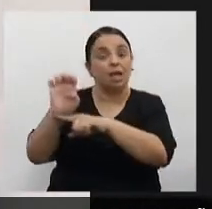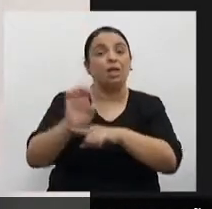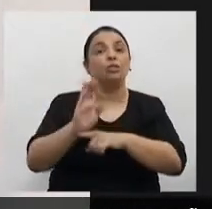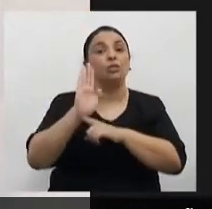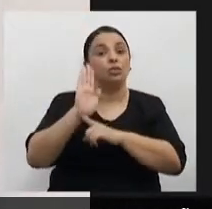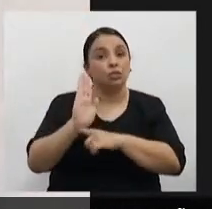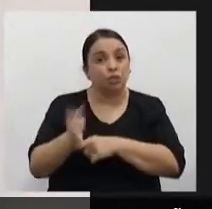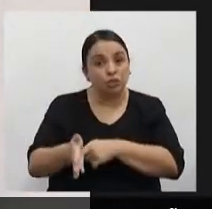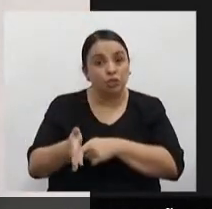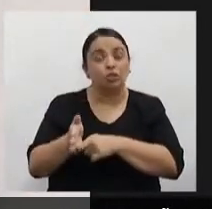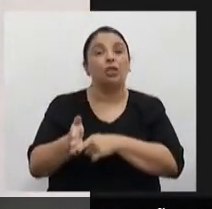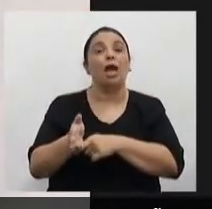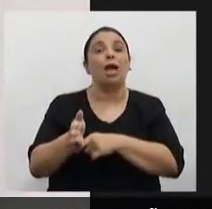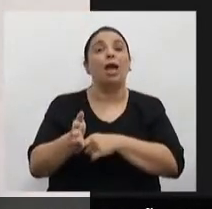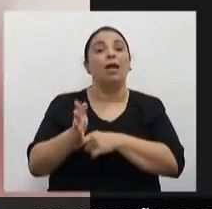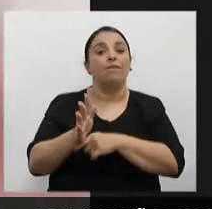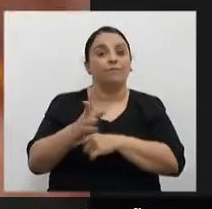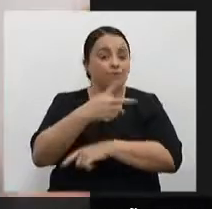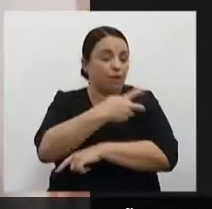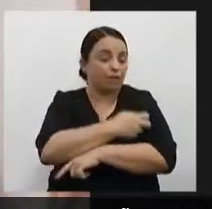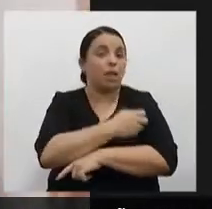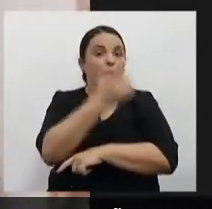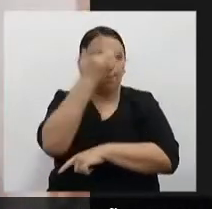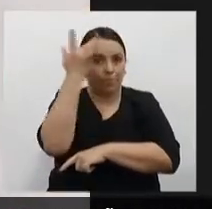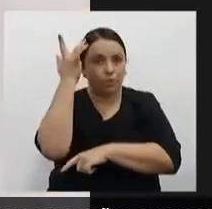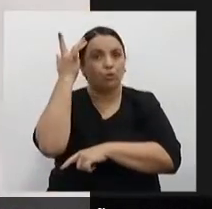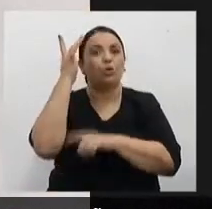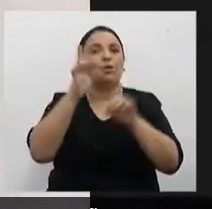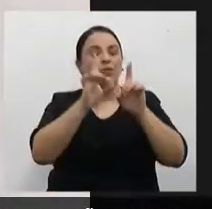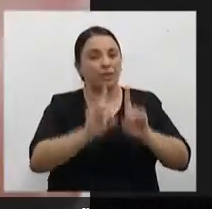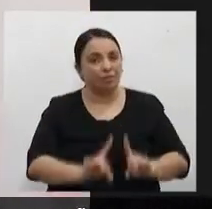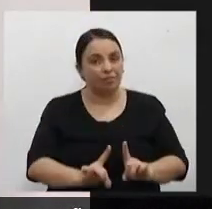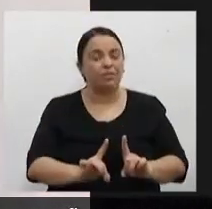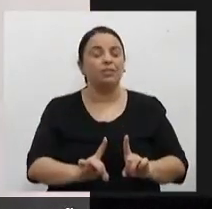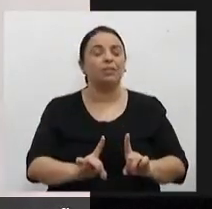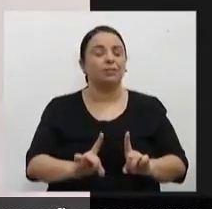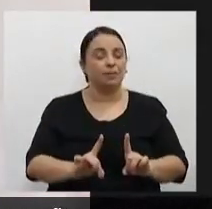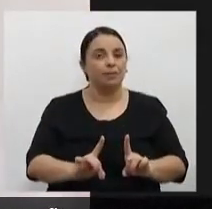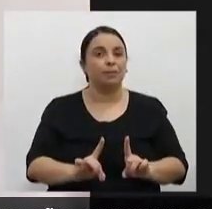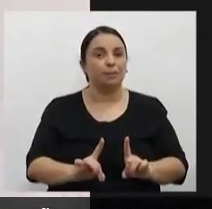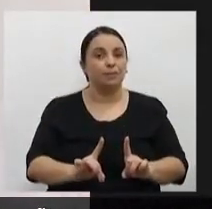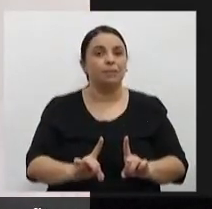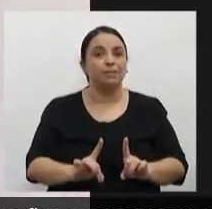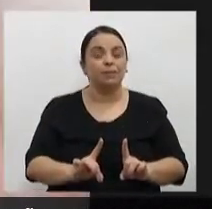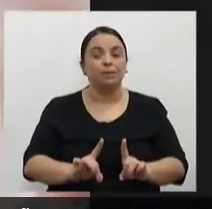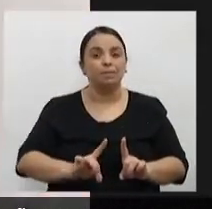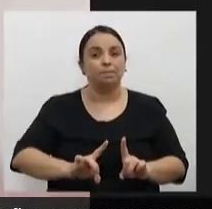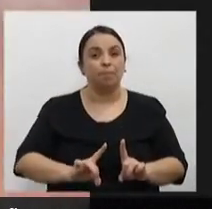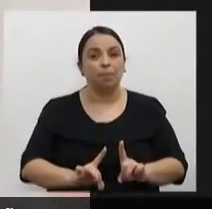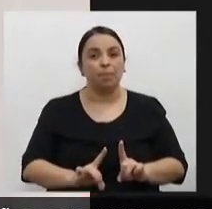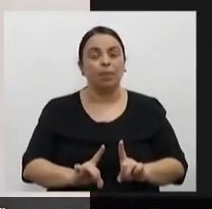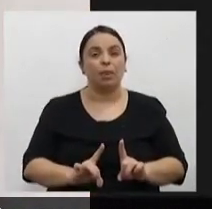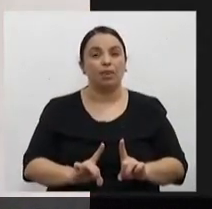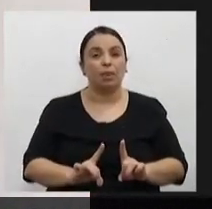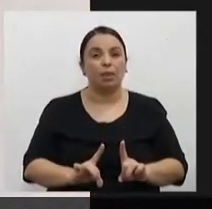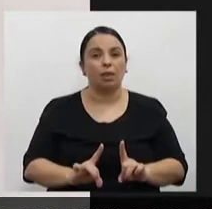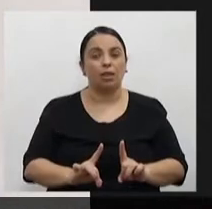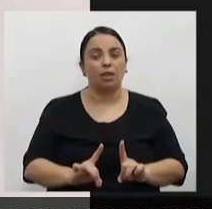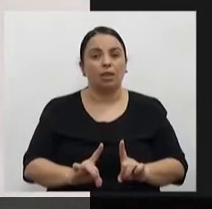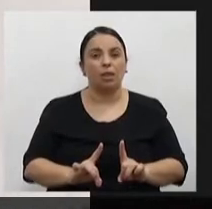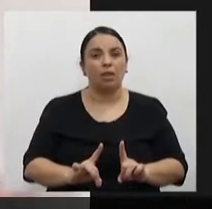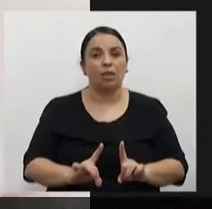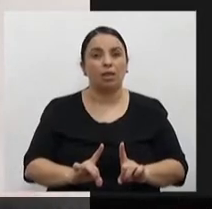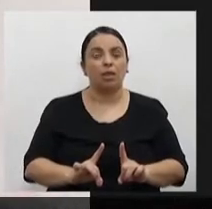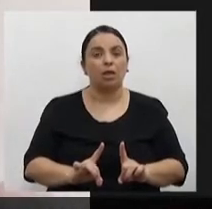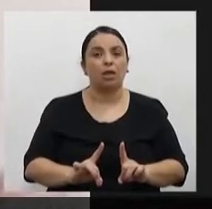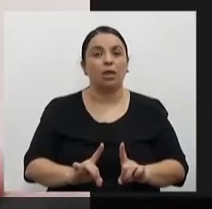a vacinação desse grupo de risco. Quem deu o primeiro passo foi Piauí, que começou a vacinar pessoas no dia